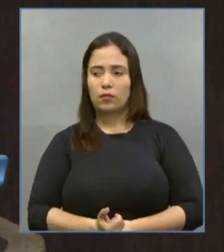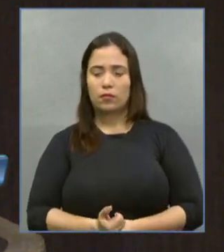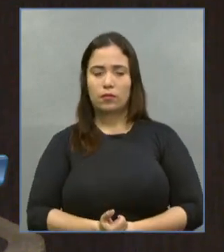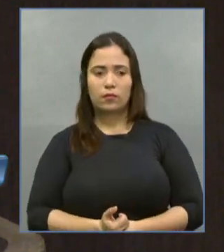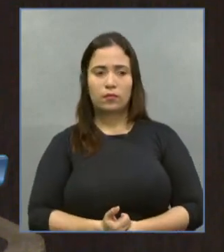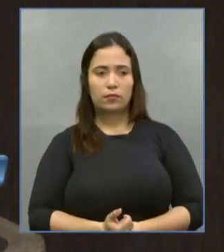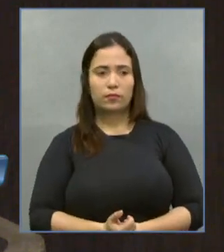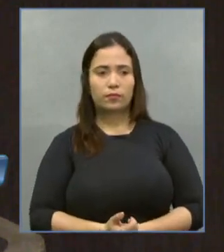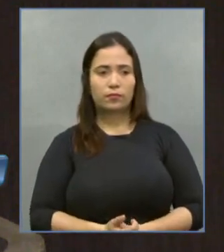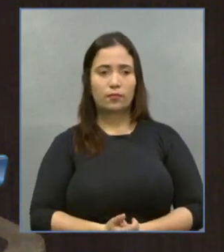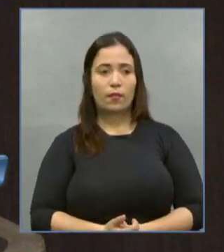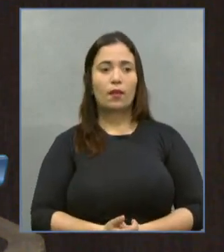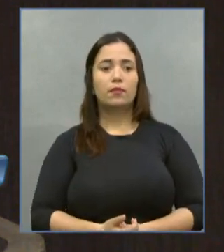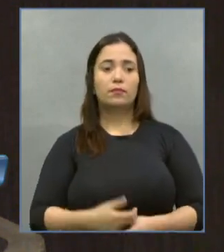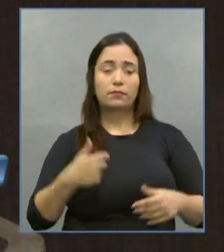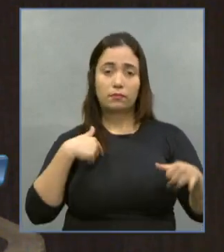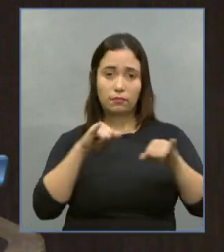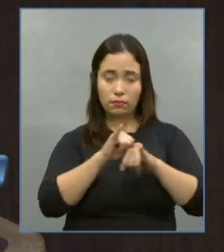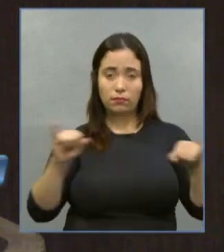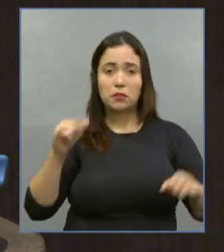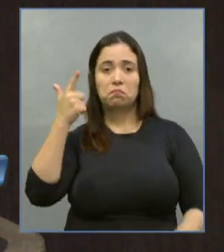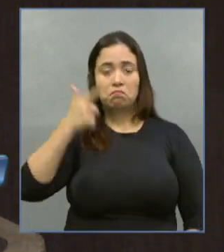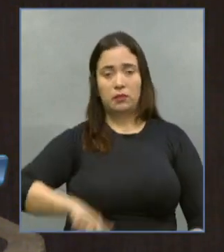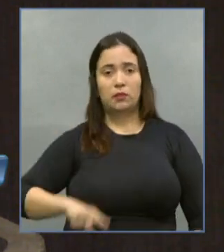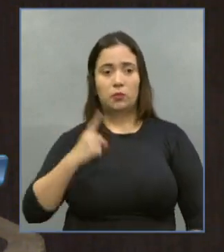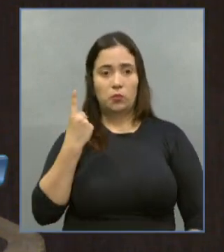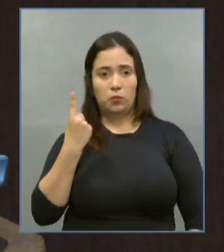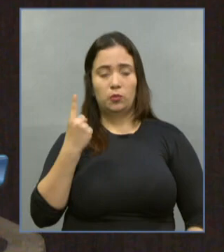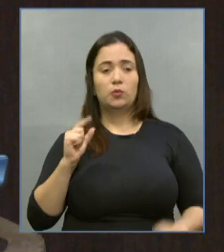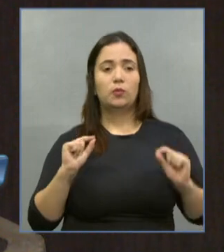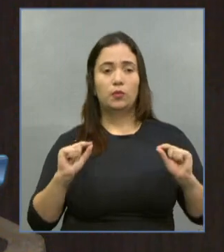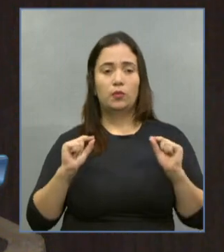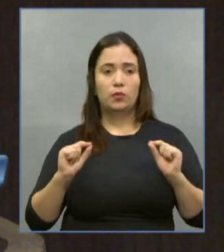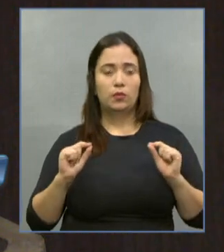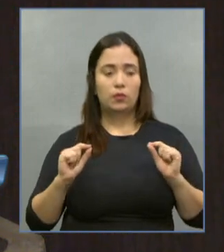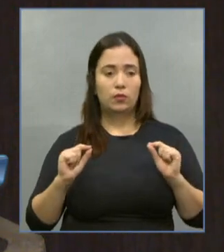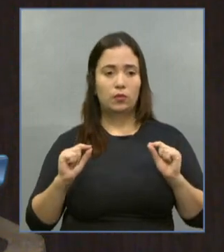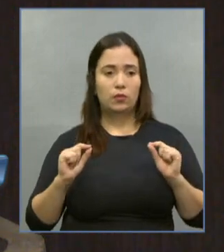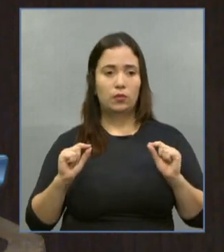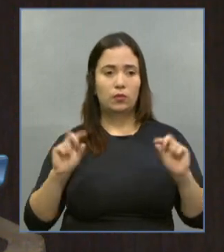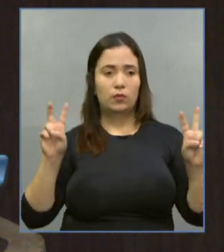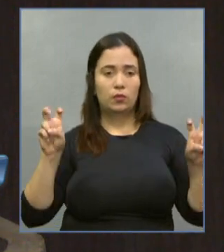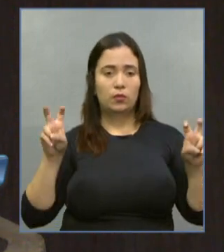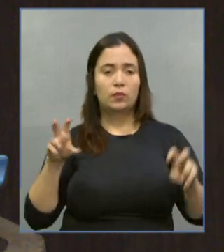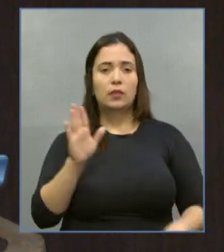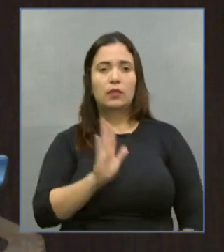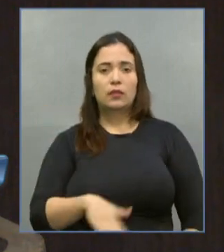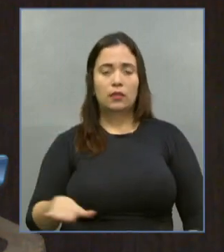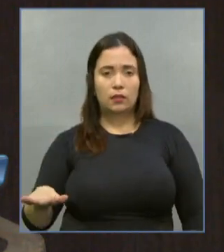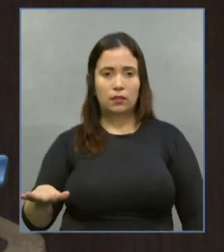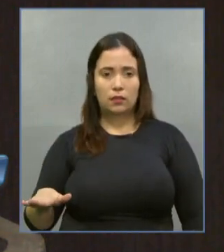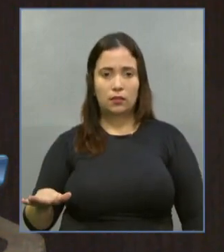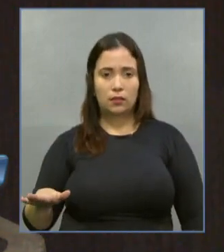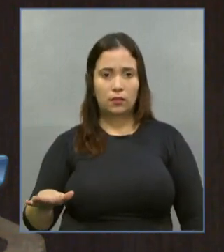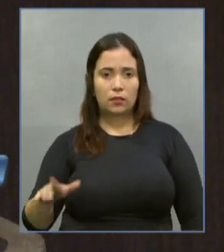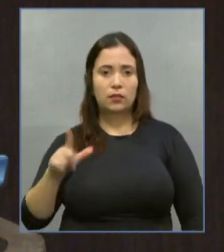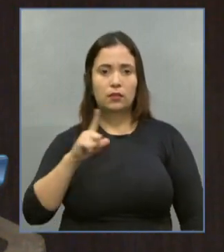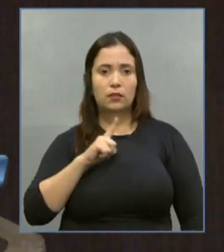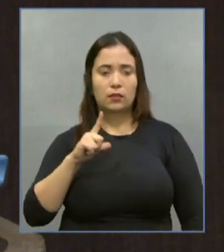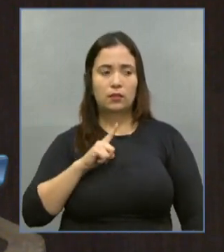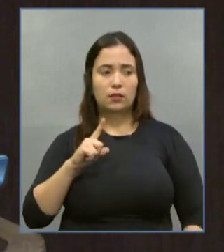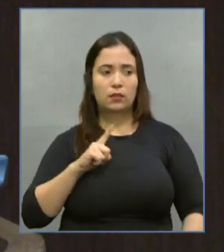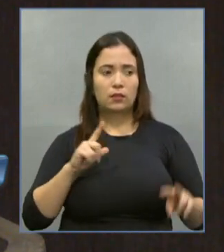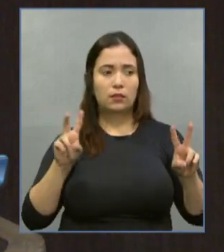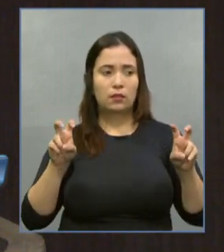agora aduzir mais um elemento, que é a questão das crianças que sofrem com